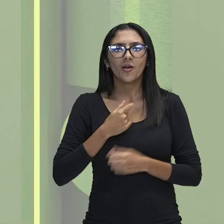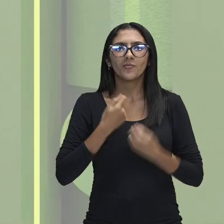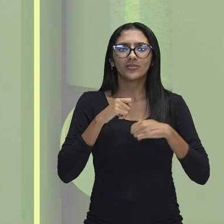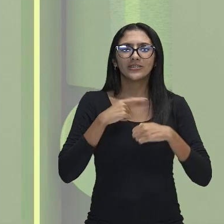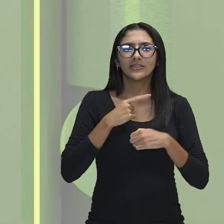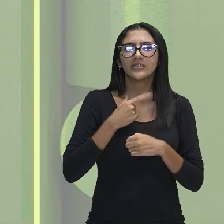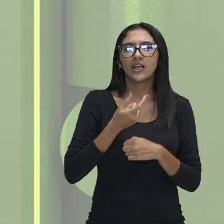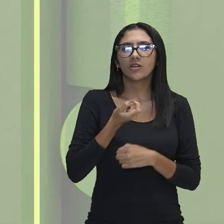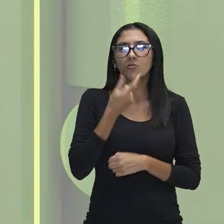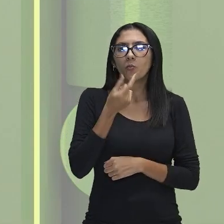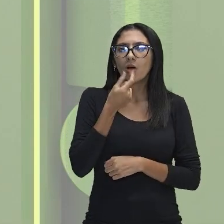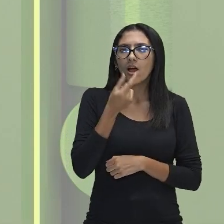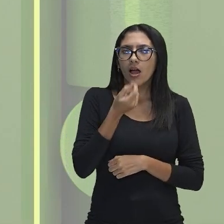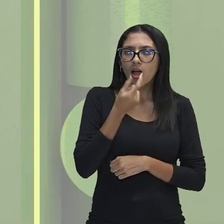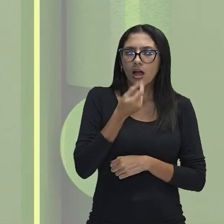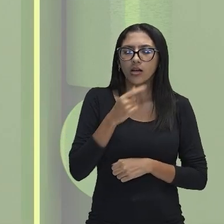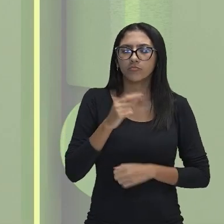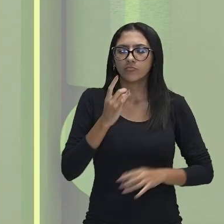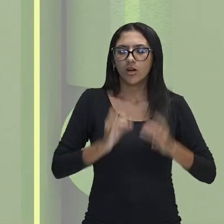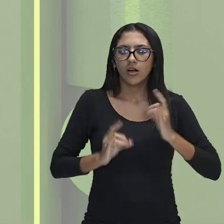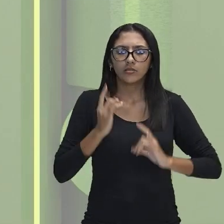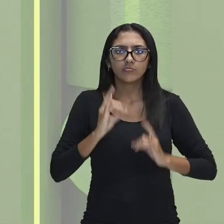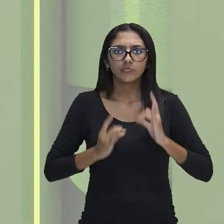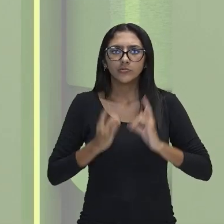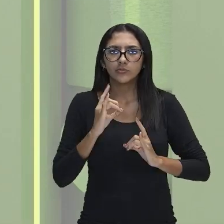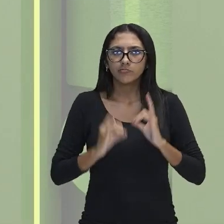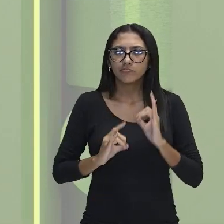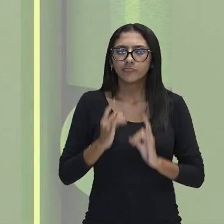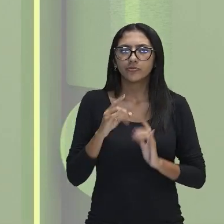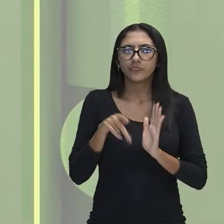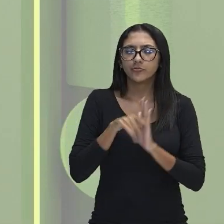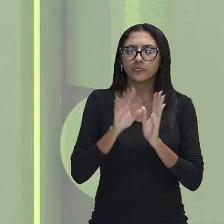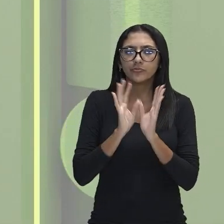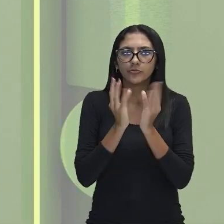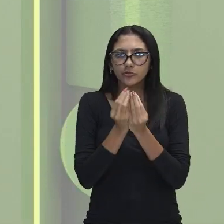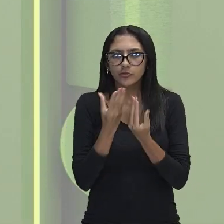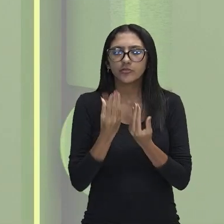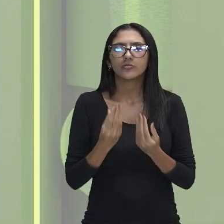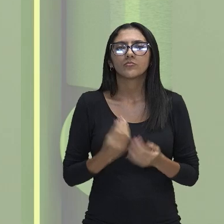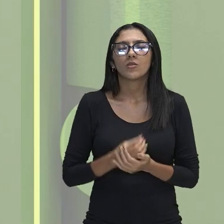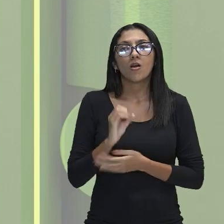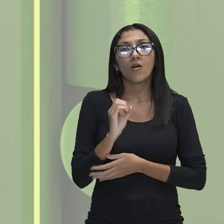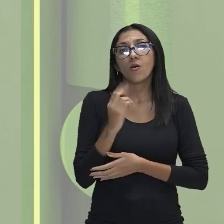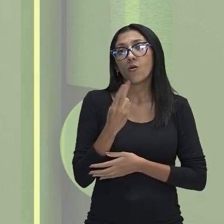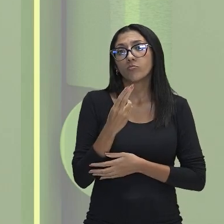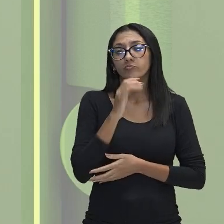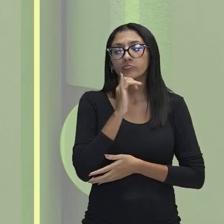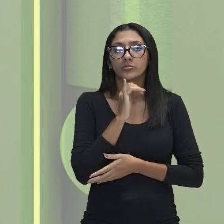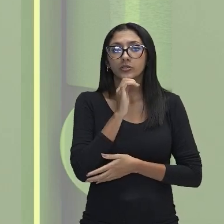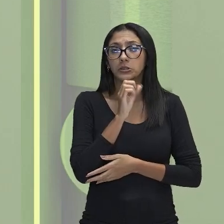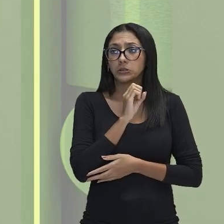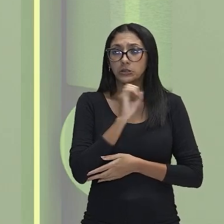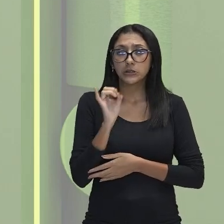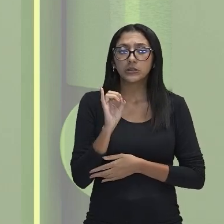um hormônio de forma sintética, ou se você vai